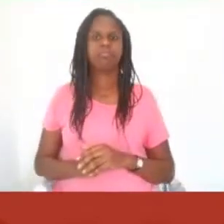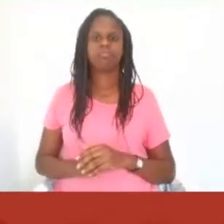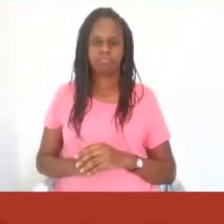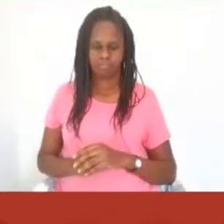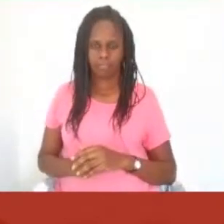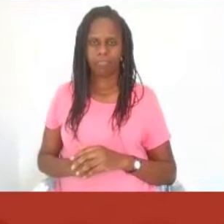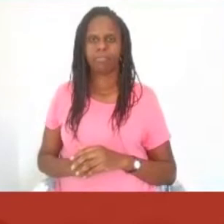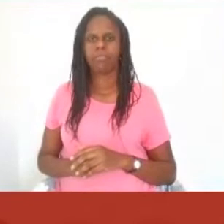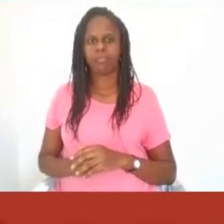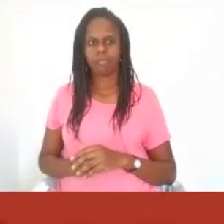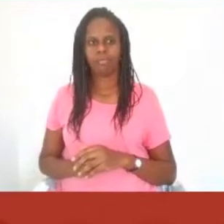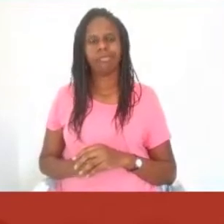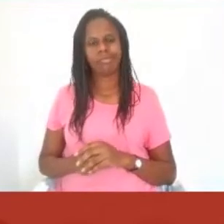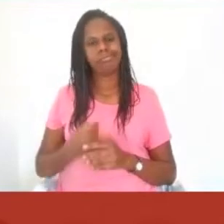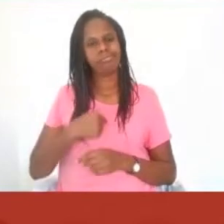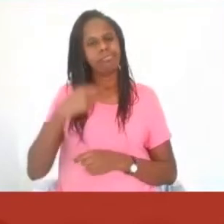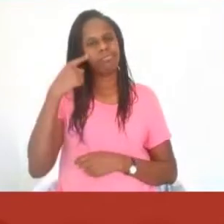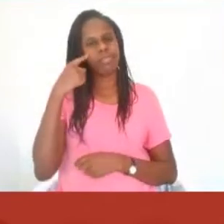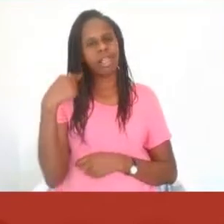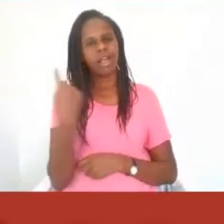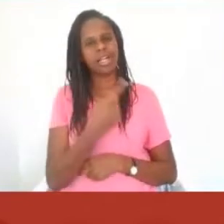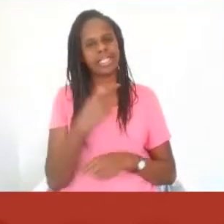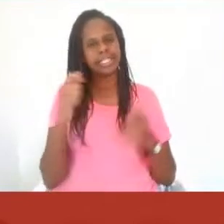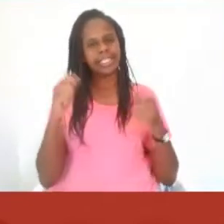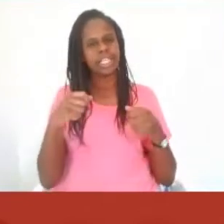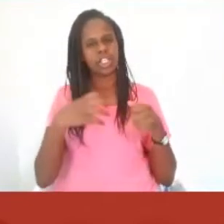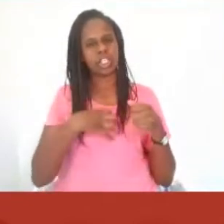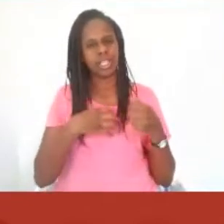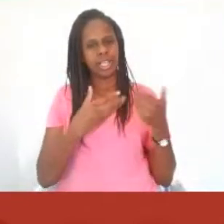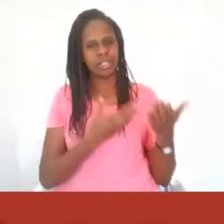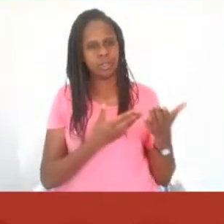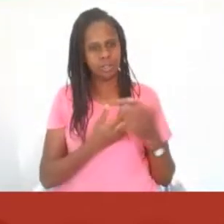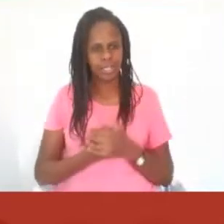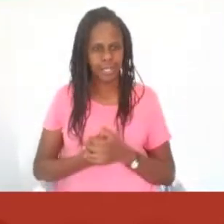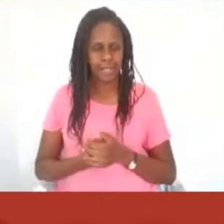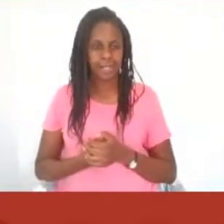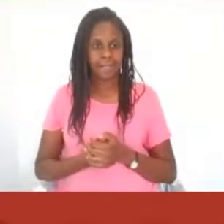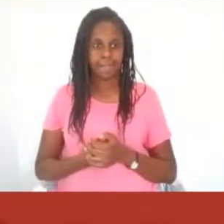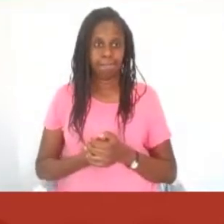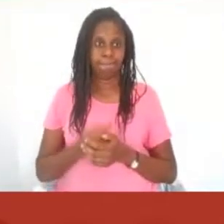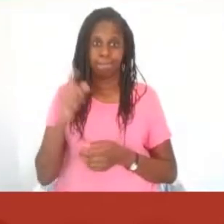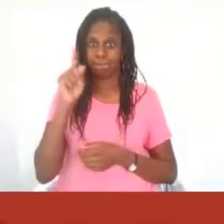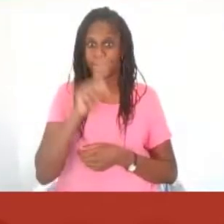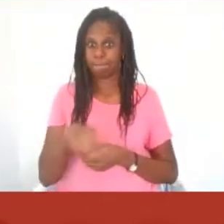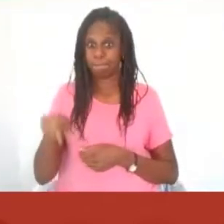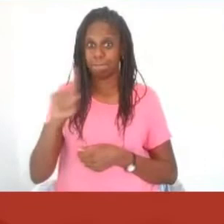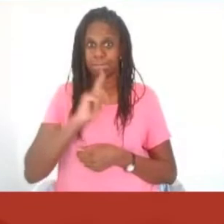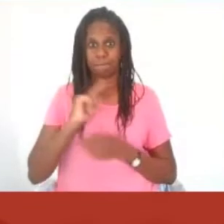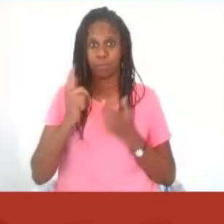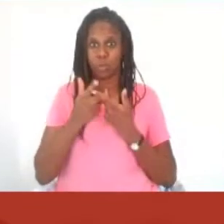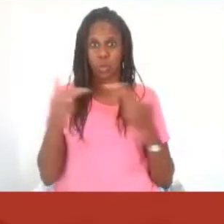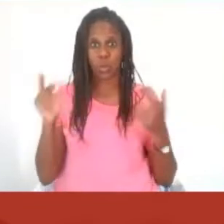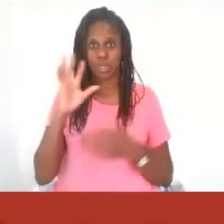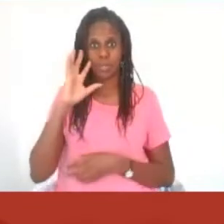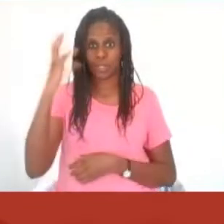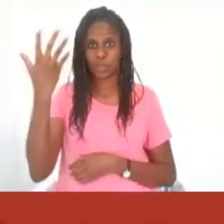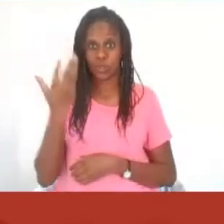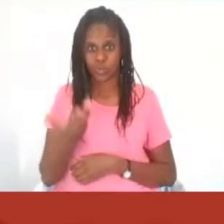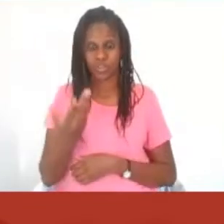Enfim, então acho que podemos trabalhar nisso. Imagino que todo mundo tem várias questões para resolver, então vamos